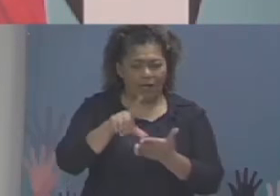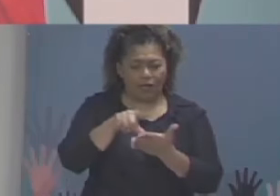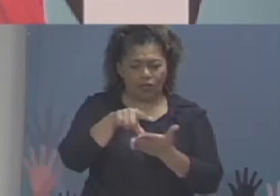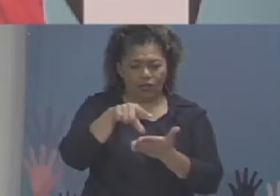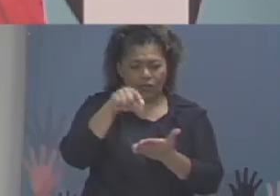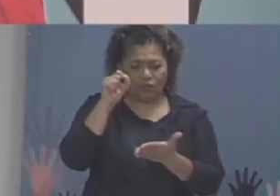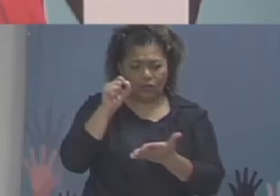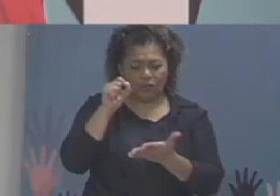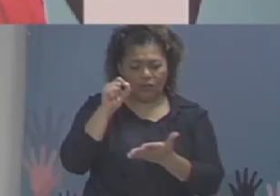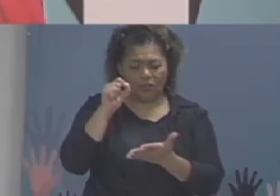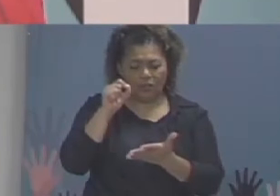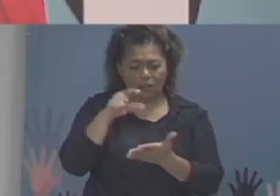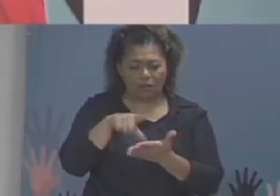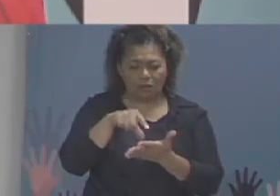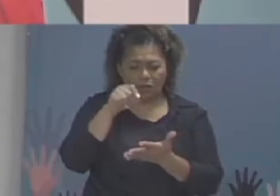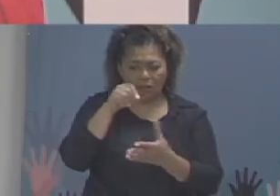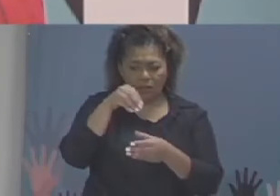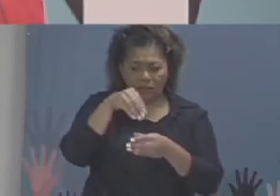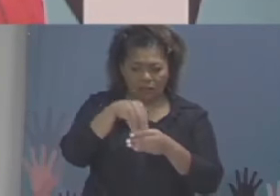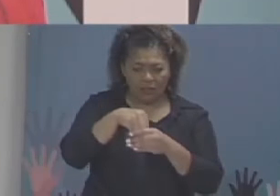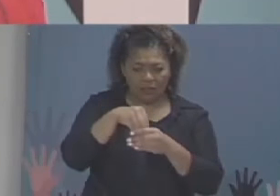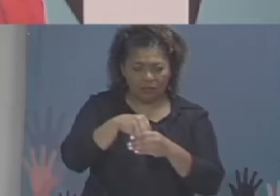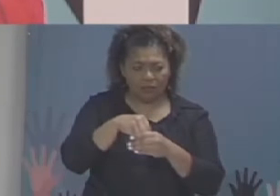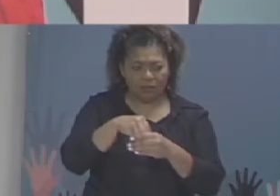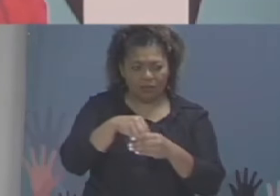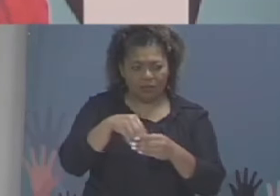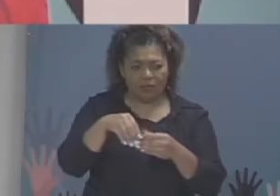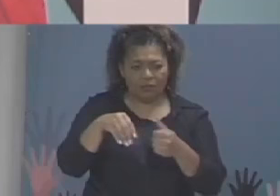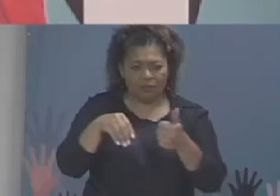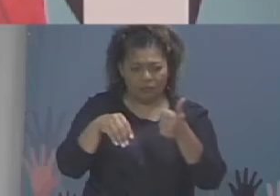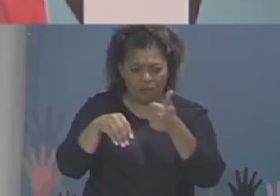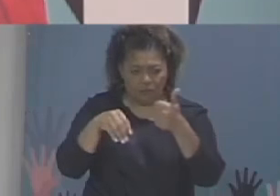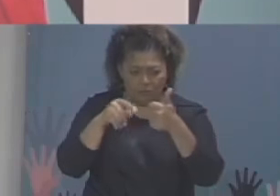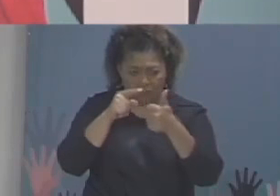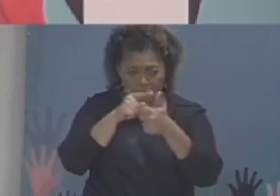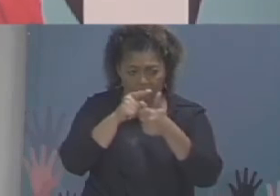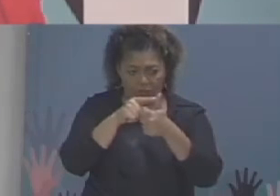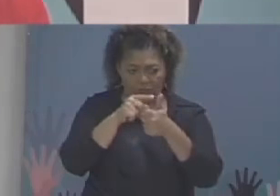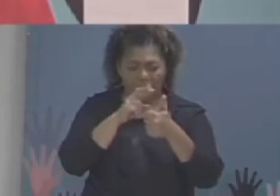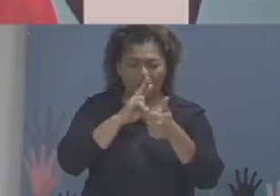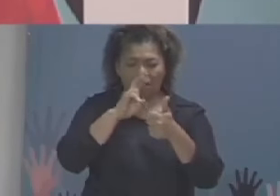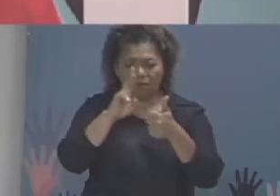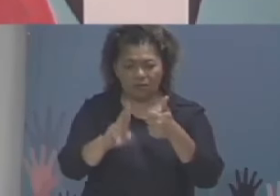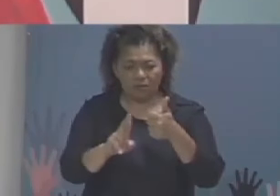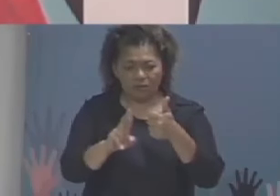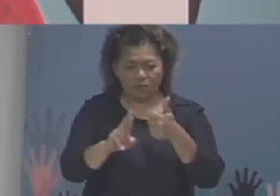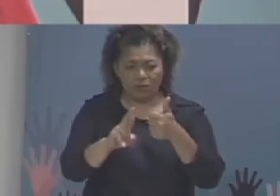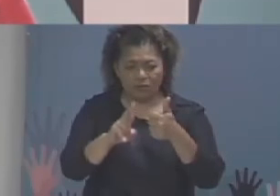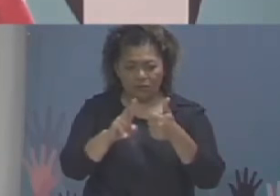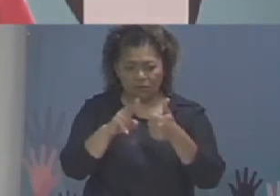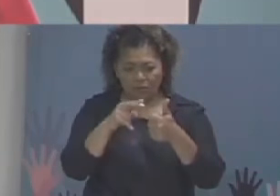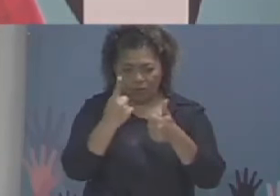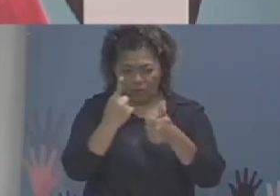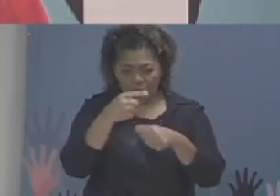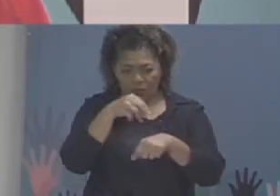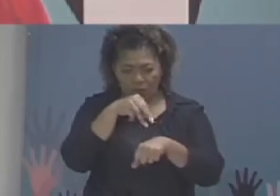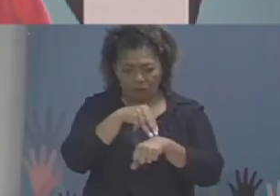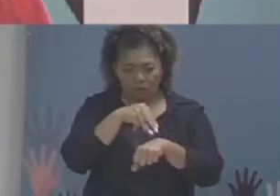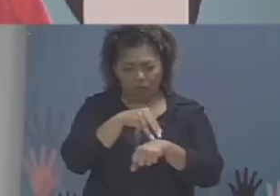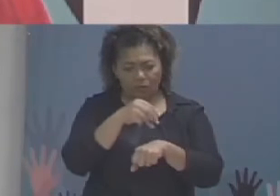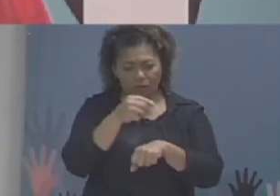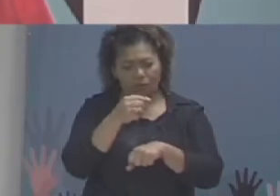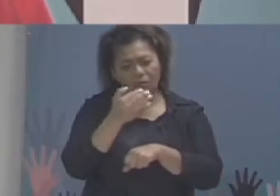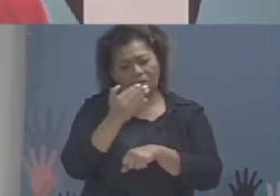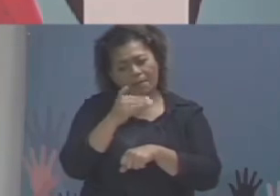o sorteio dá dentro do eixo 1, por exemplo. Tá. Então, você responde em 1 minuto e meio. Ok? Alguma dúvida entre os